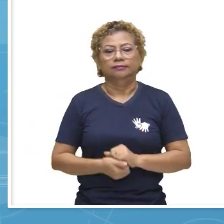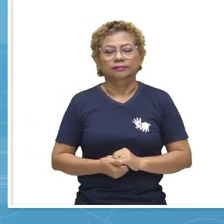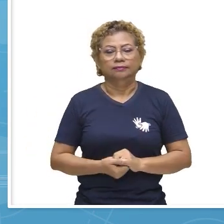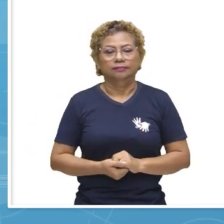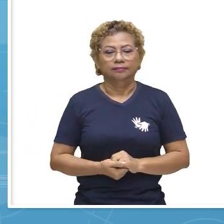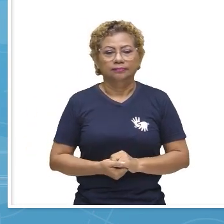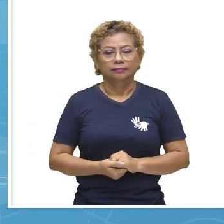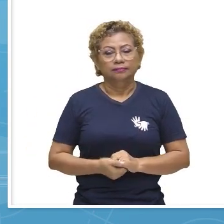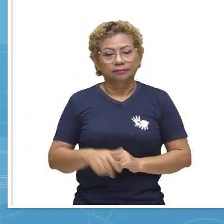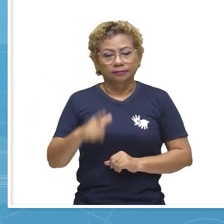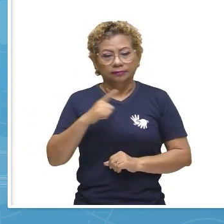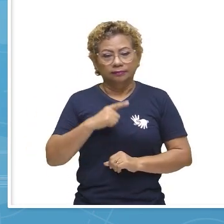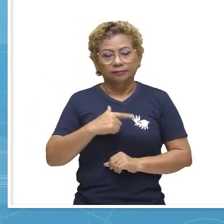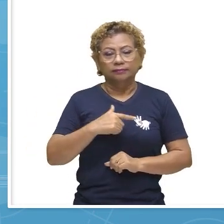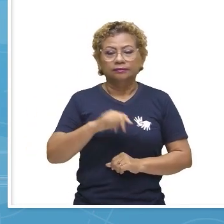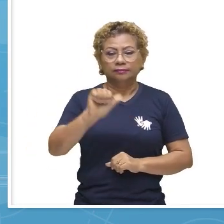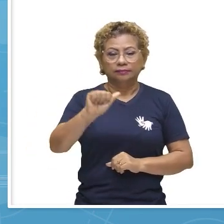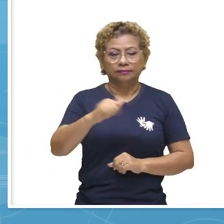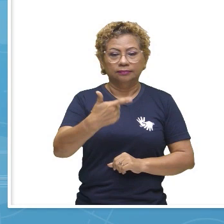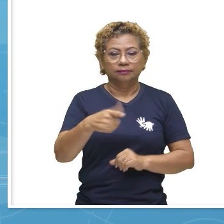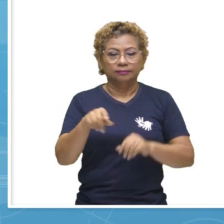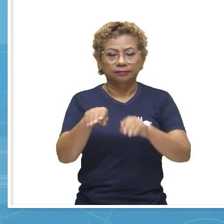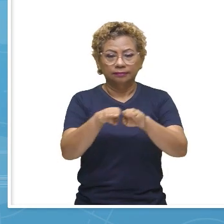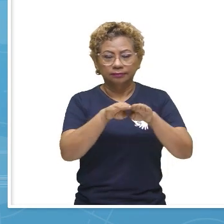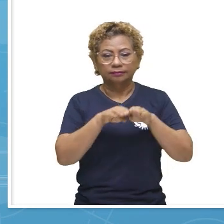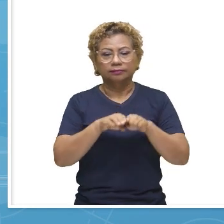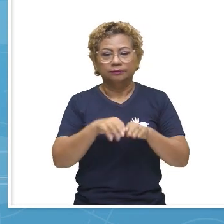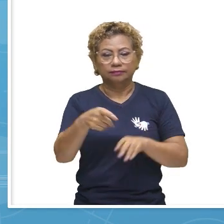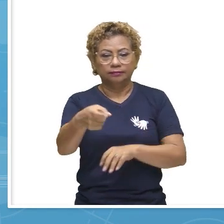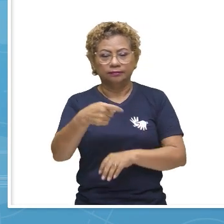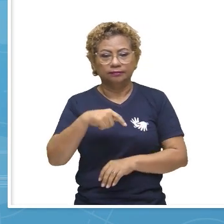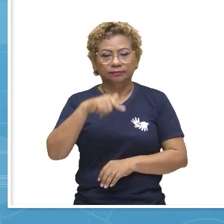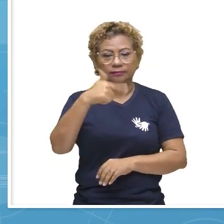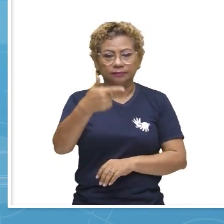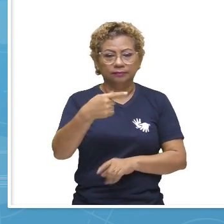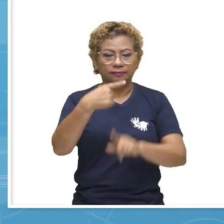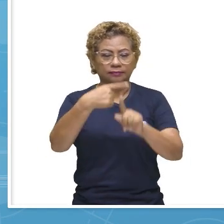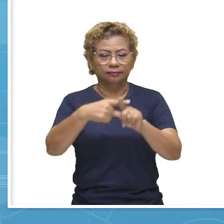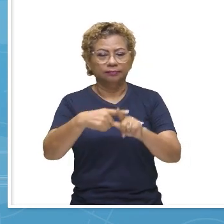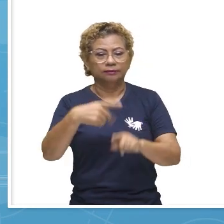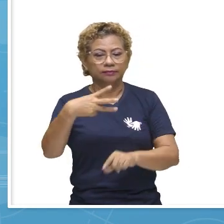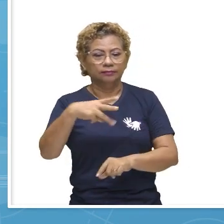bom? E a gente vai chegar nessa equação aqui do segundo grau.